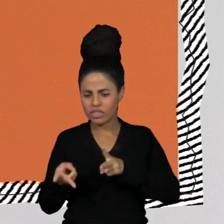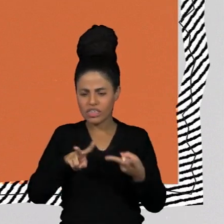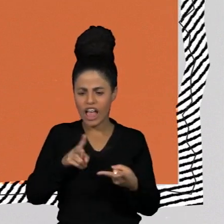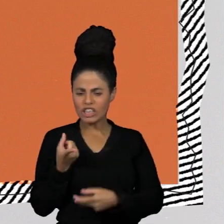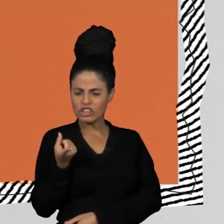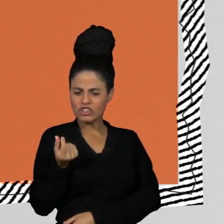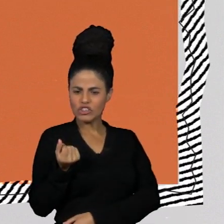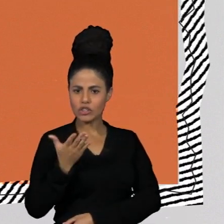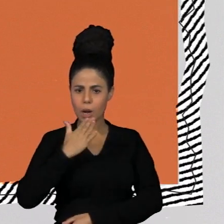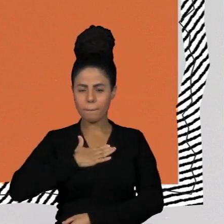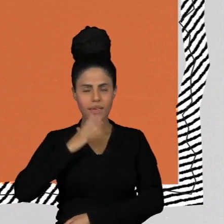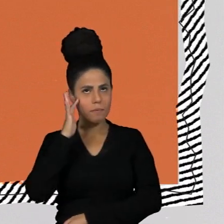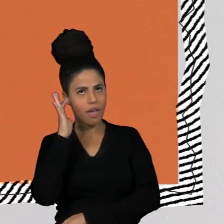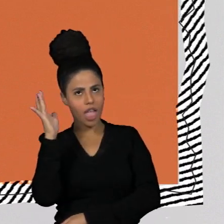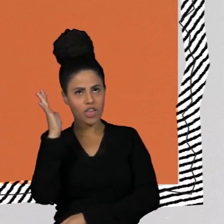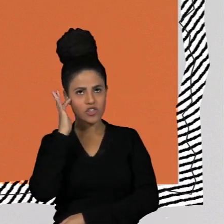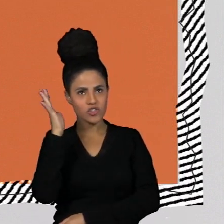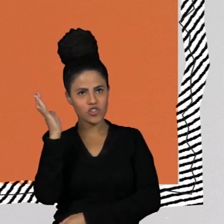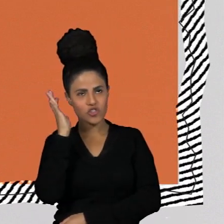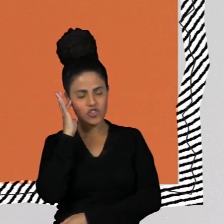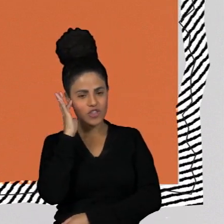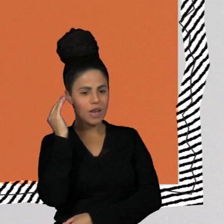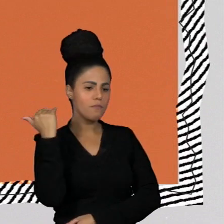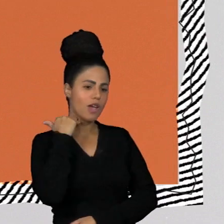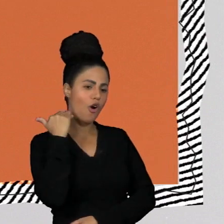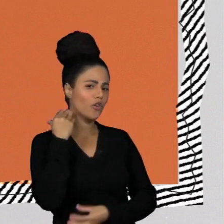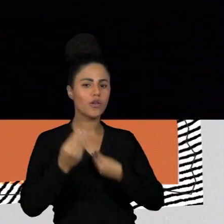que eu tenho na minha mente para minha conta?